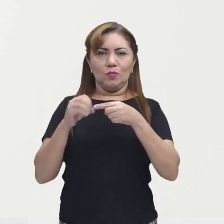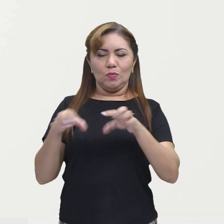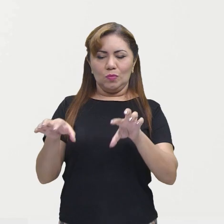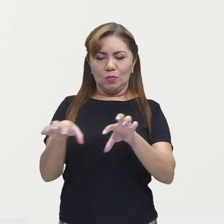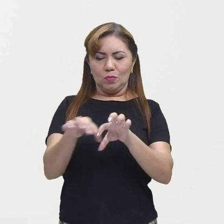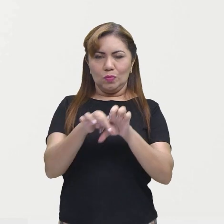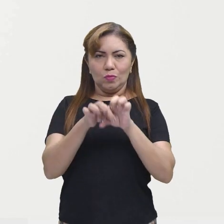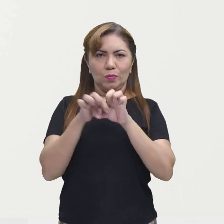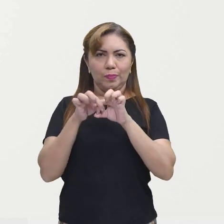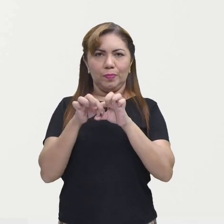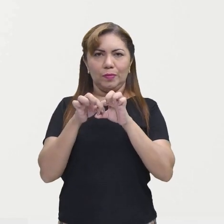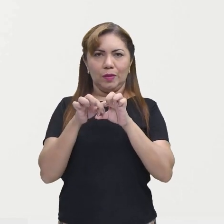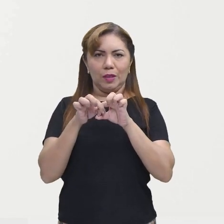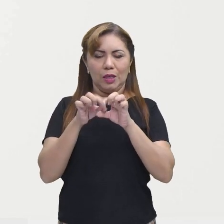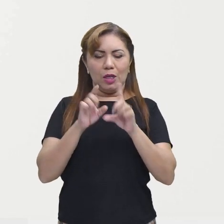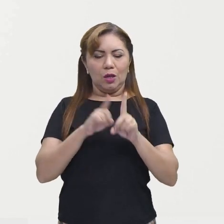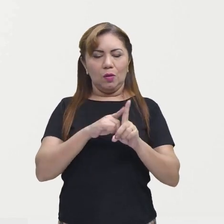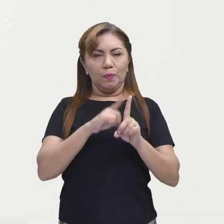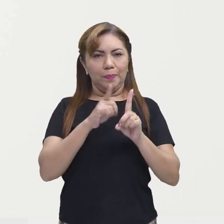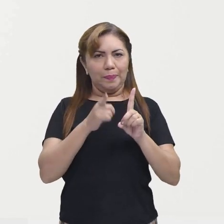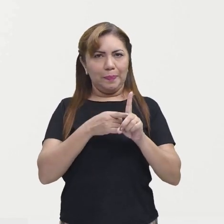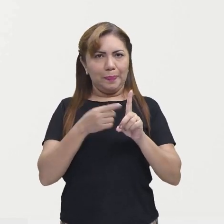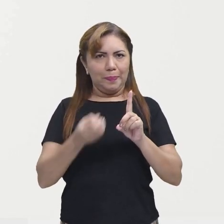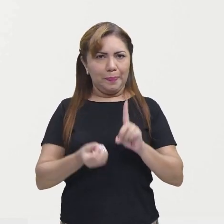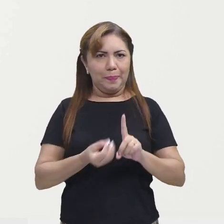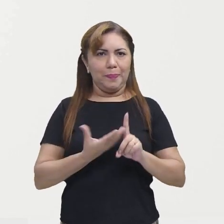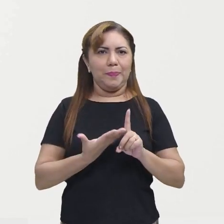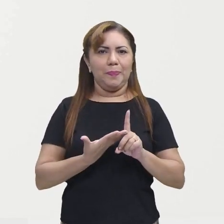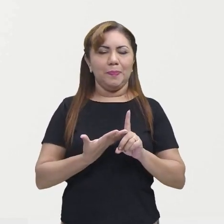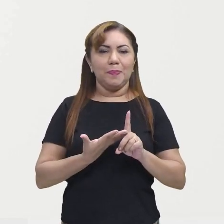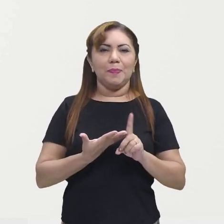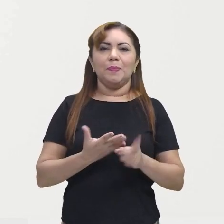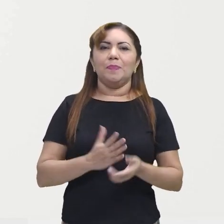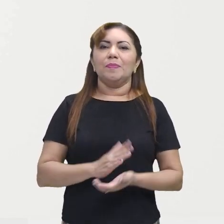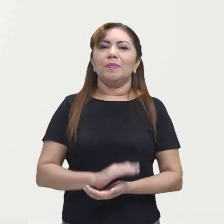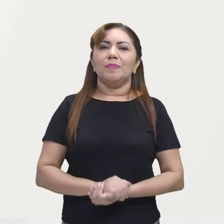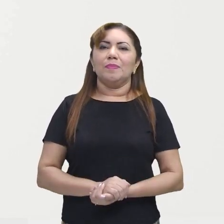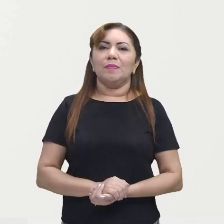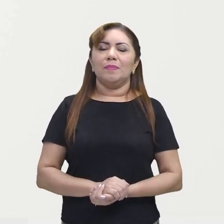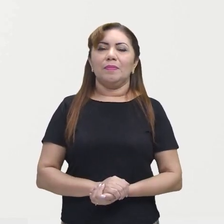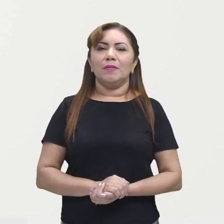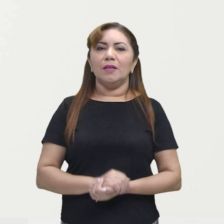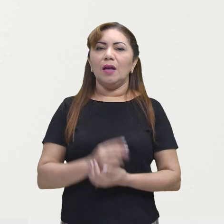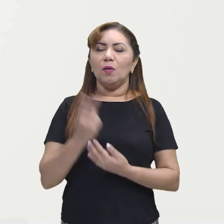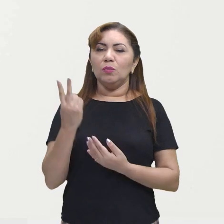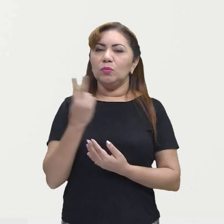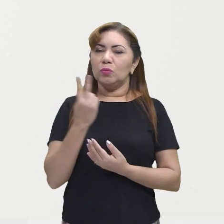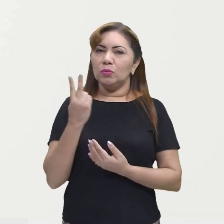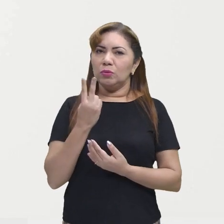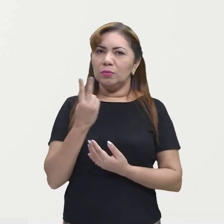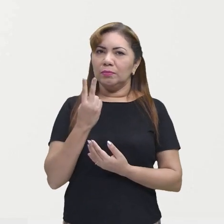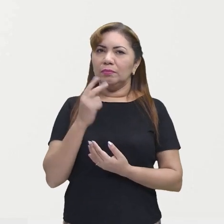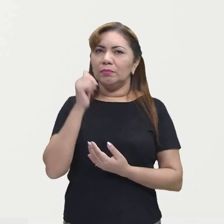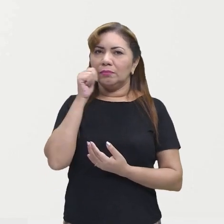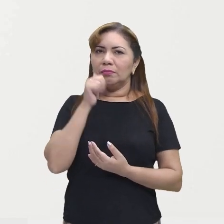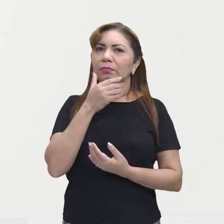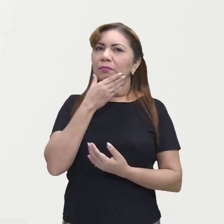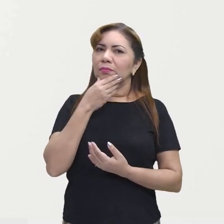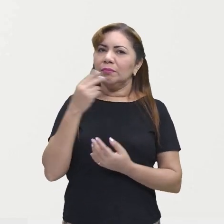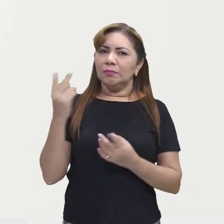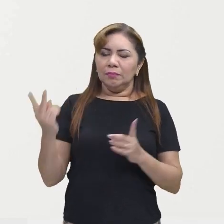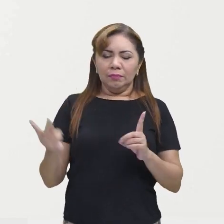dois gametas, dos espermatozoides e do óvulo, que o novo ser é gerado